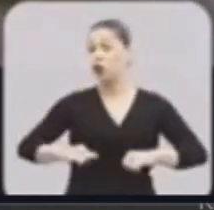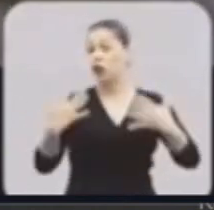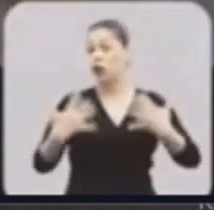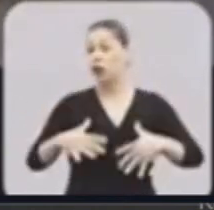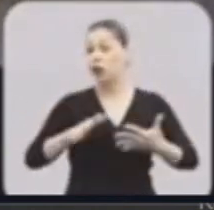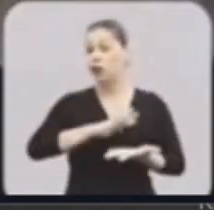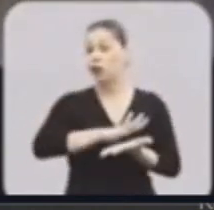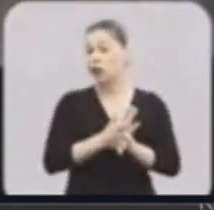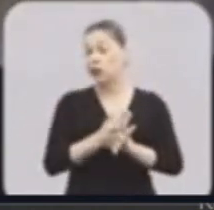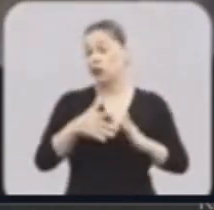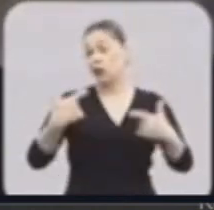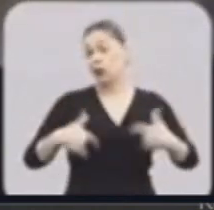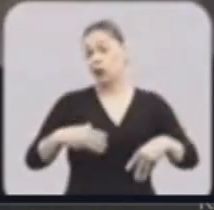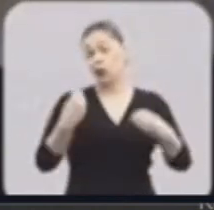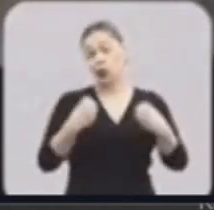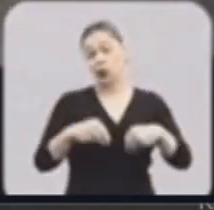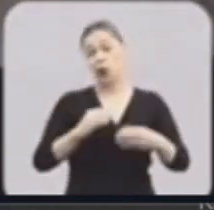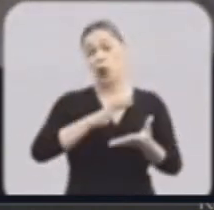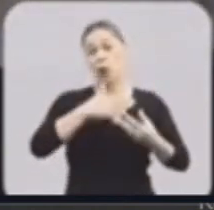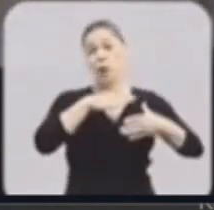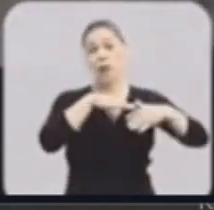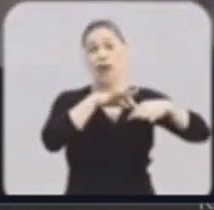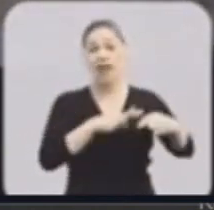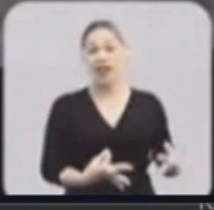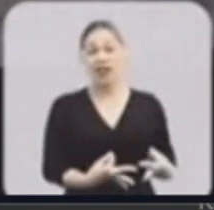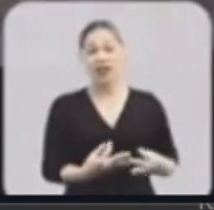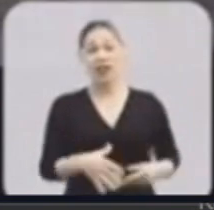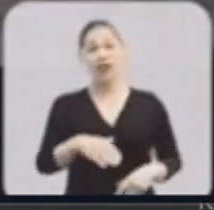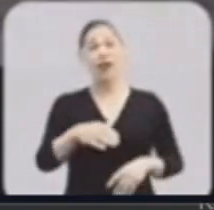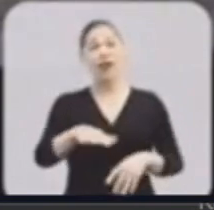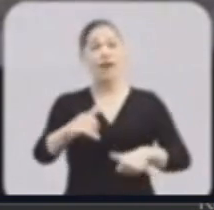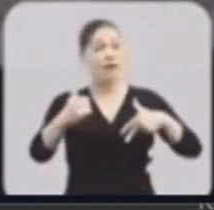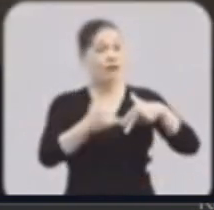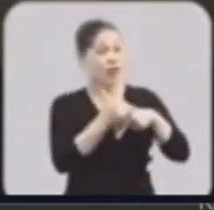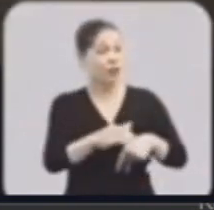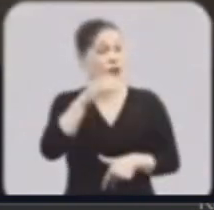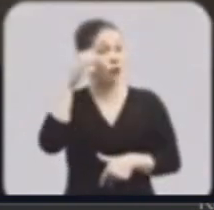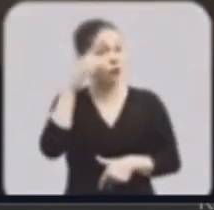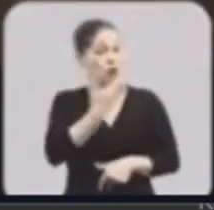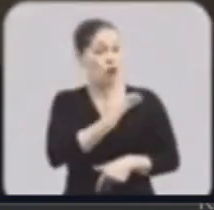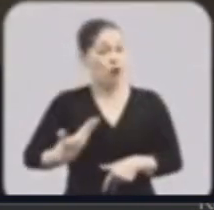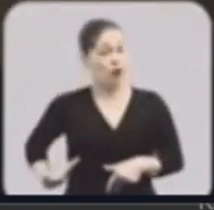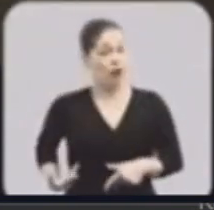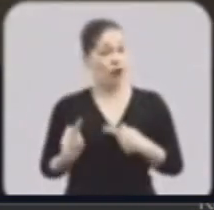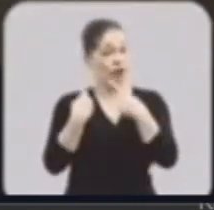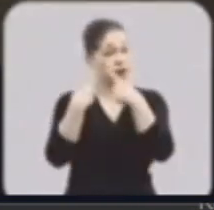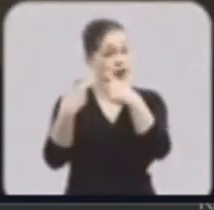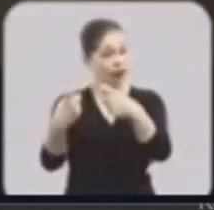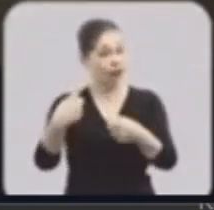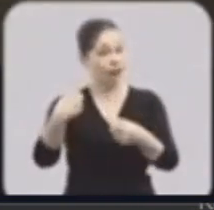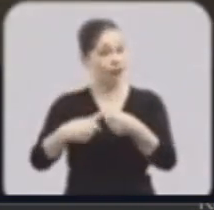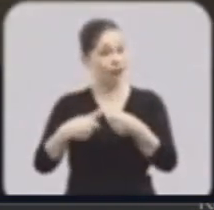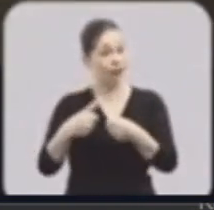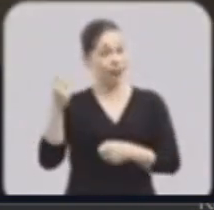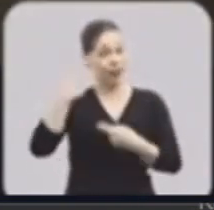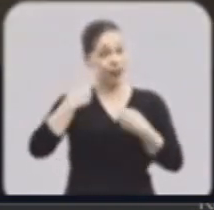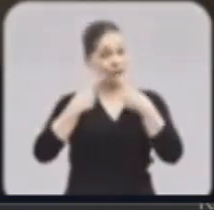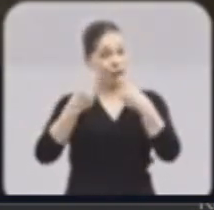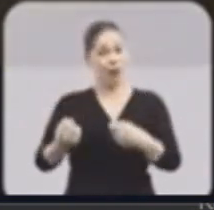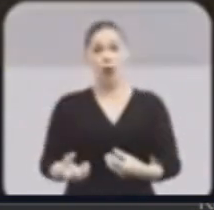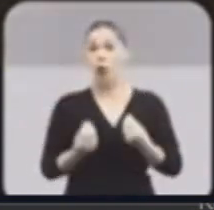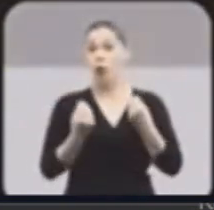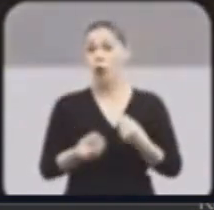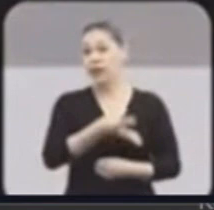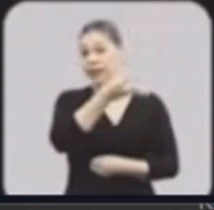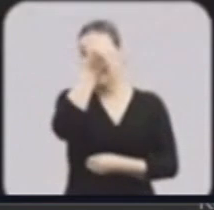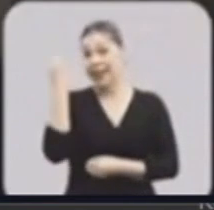submetida a condições desumanas e degradantes, vítima da ausência do Estado e da violência das cidades hostis.